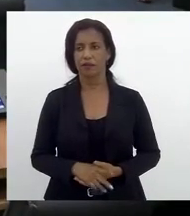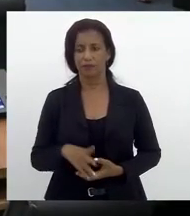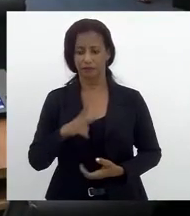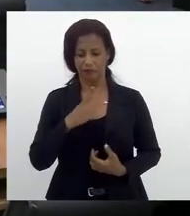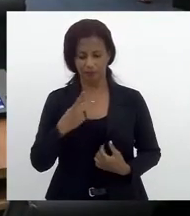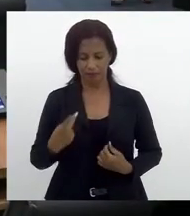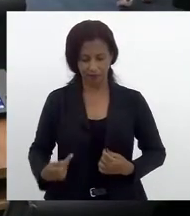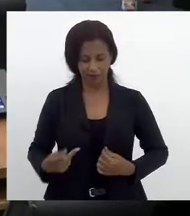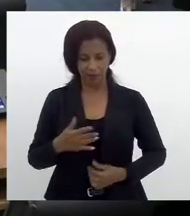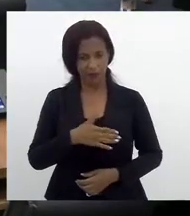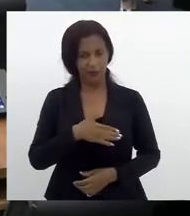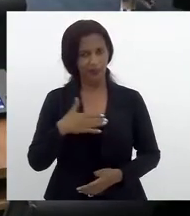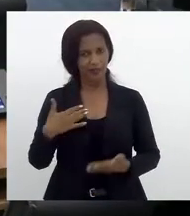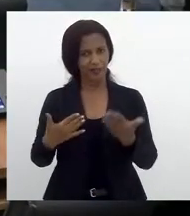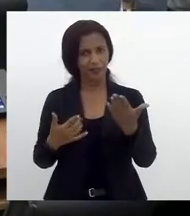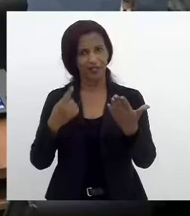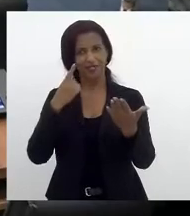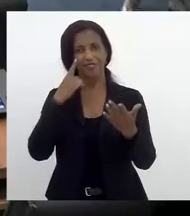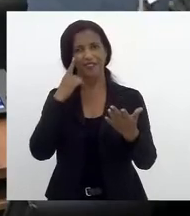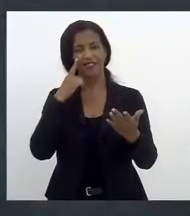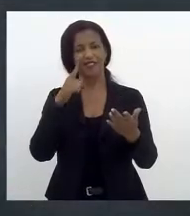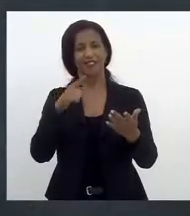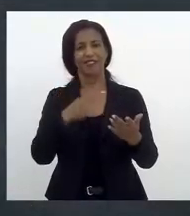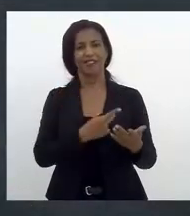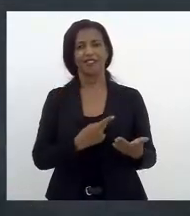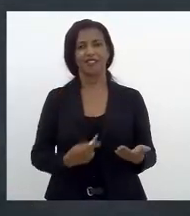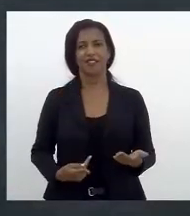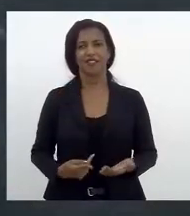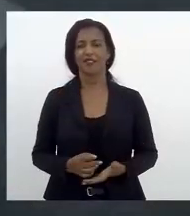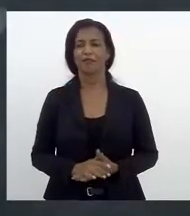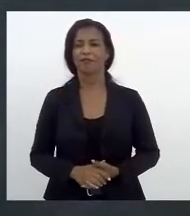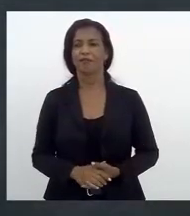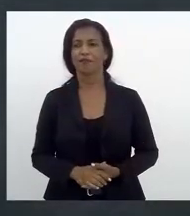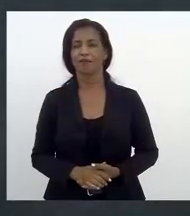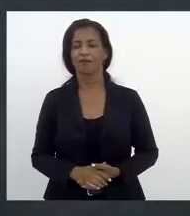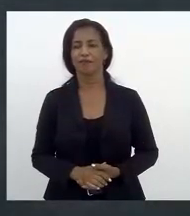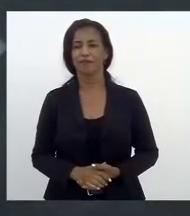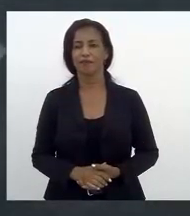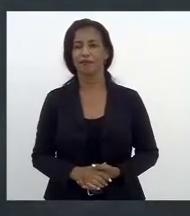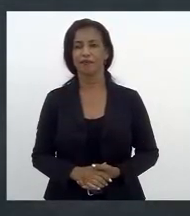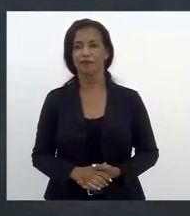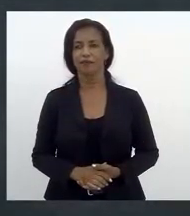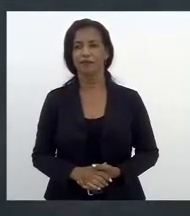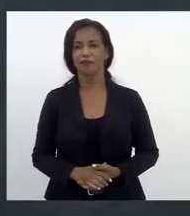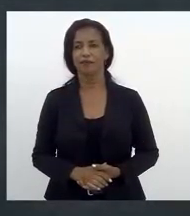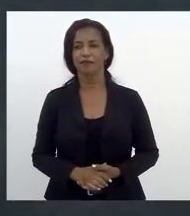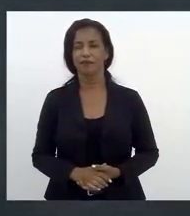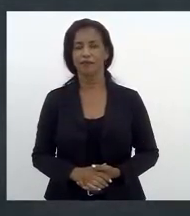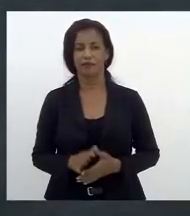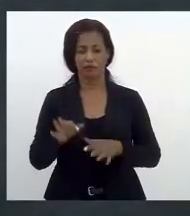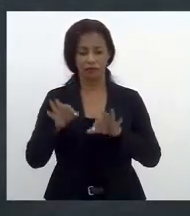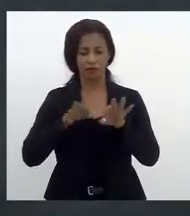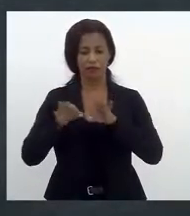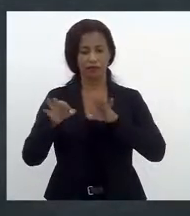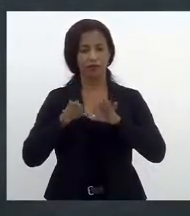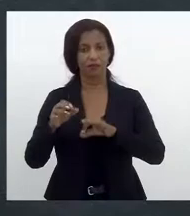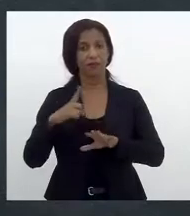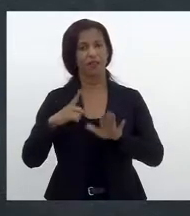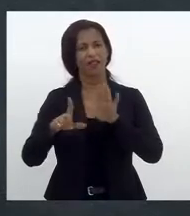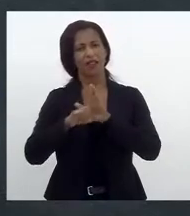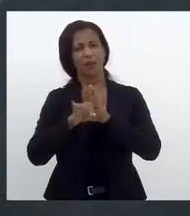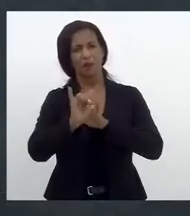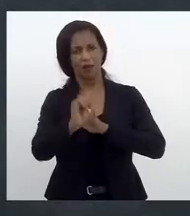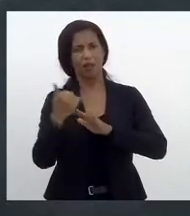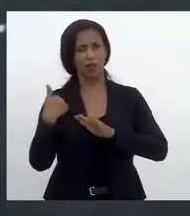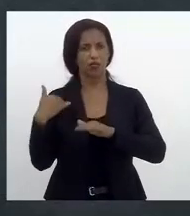Presidente, muita honra vê-la também presidindo este momento. Presidente, o projeto, há uma lei, eu já